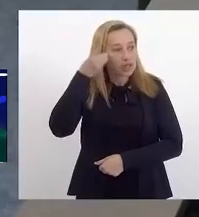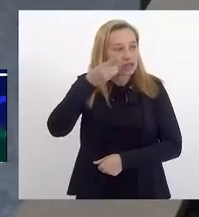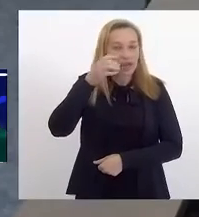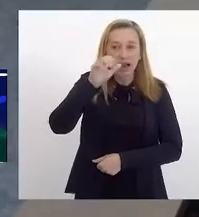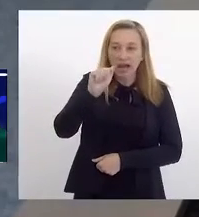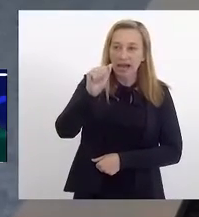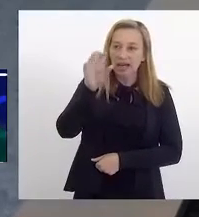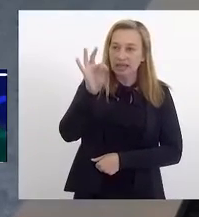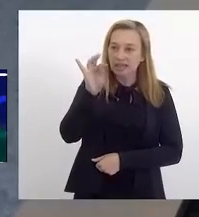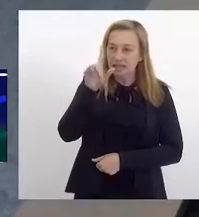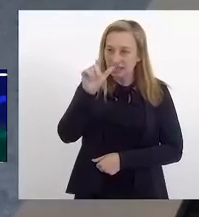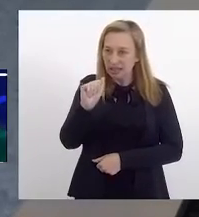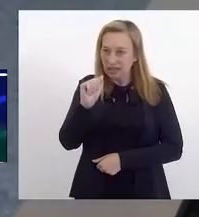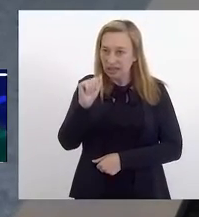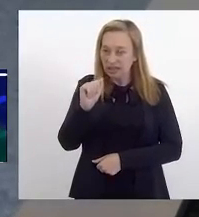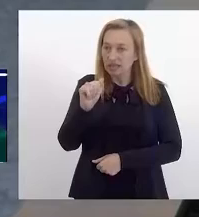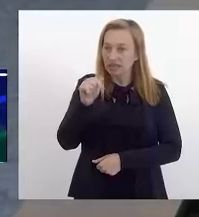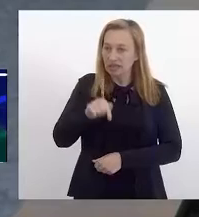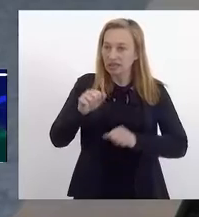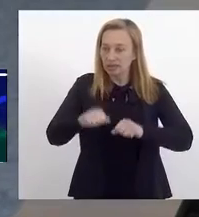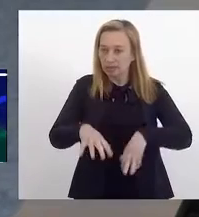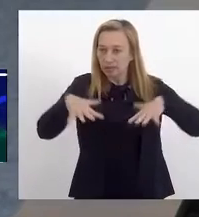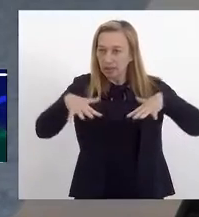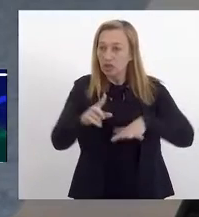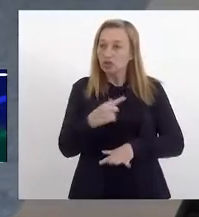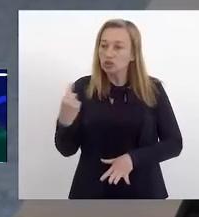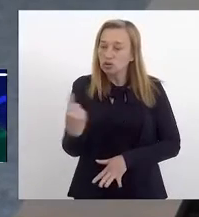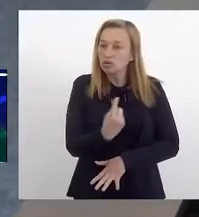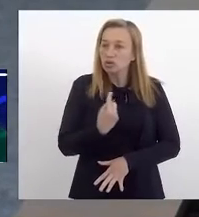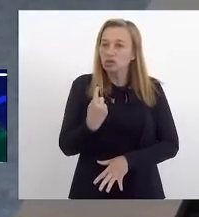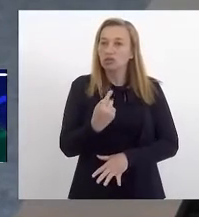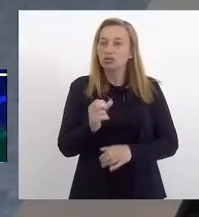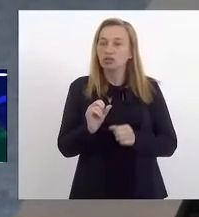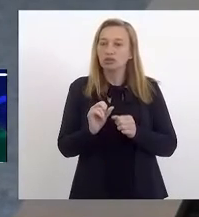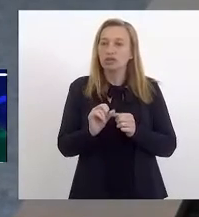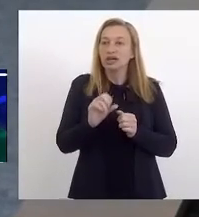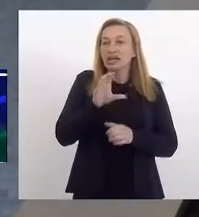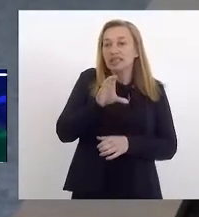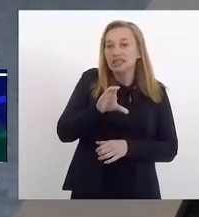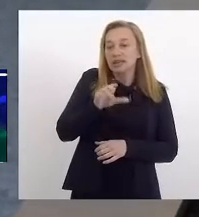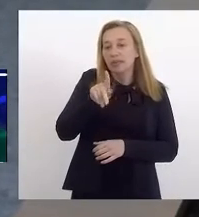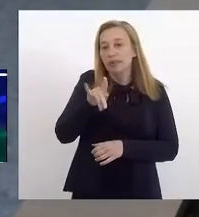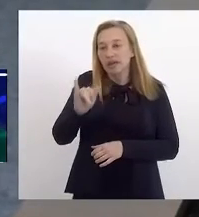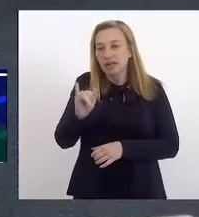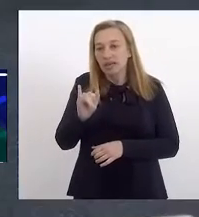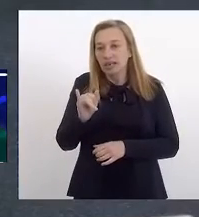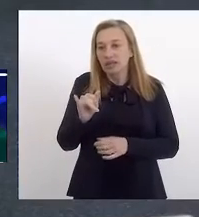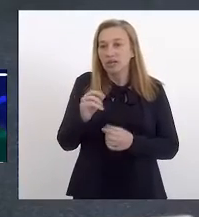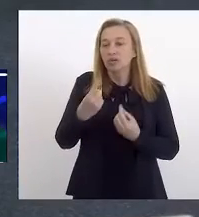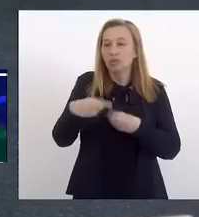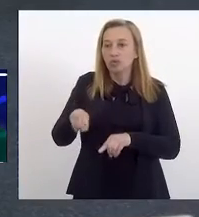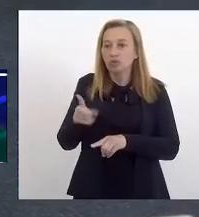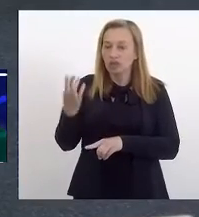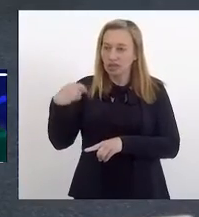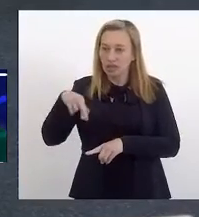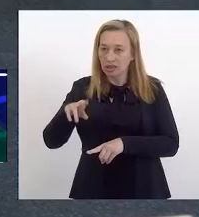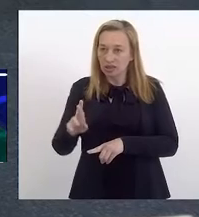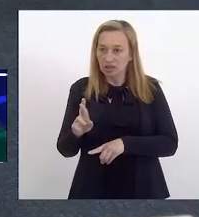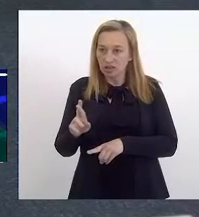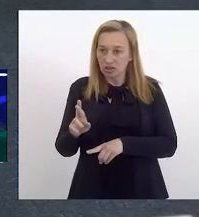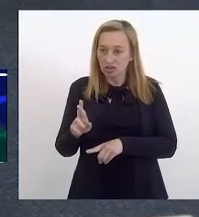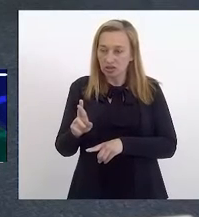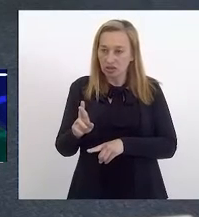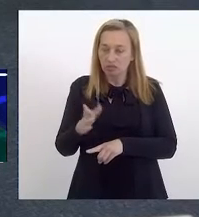Nunes aqui em plenário. Nós estamos realizando a CPI da intolerância religiosa. E